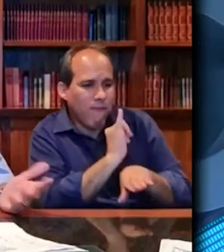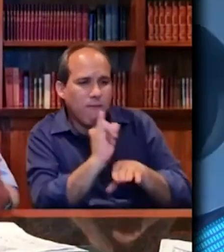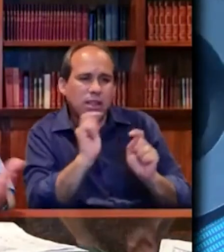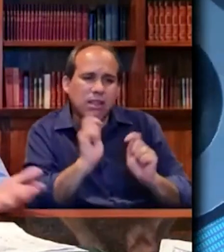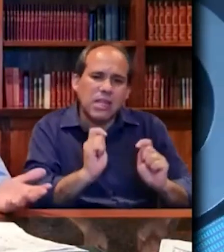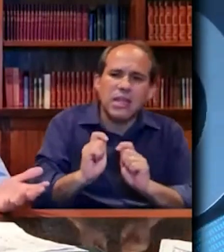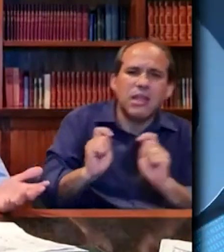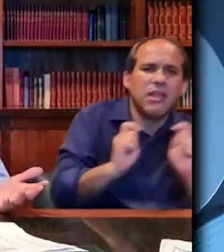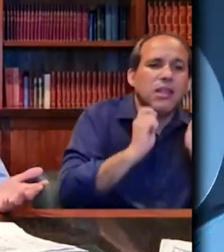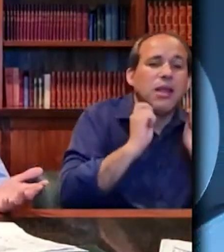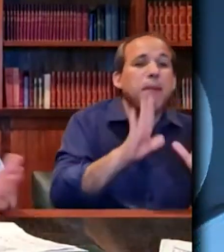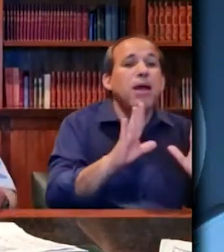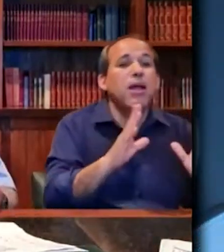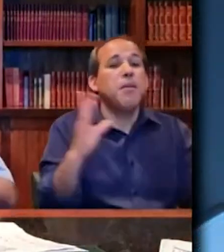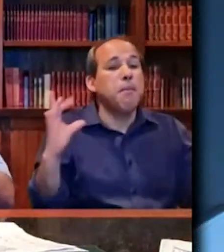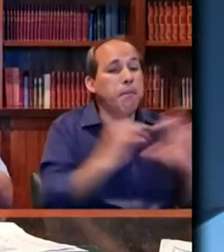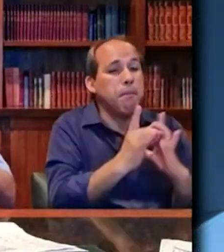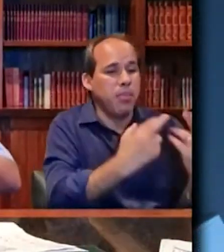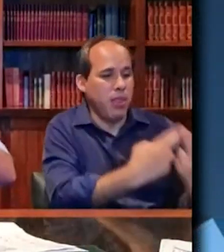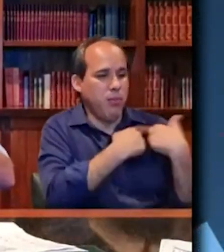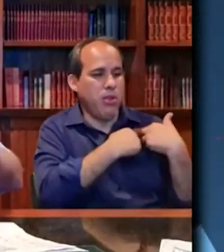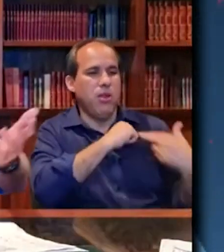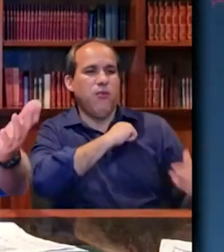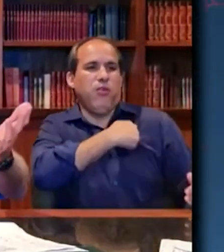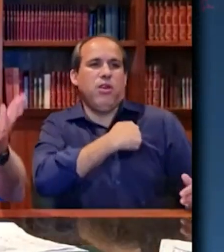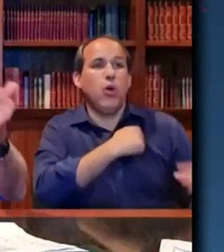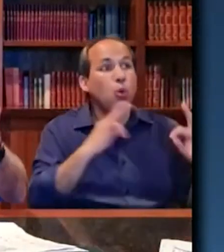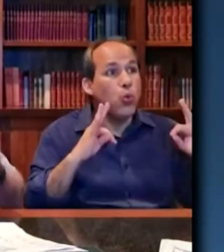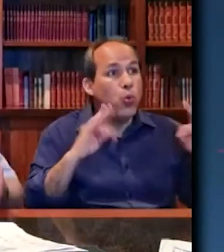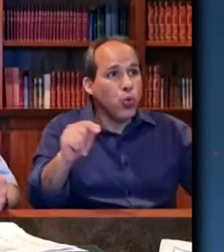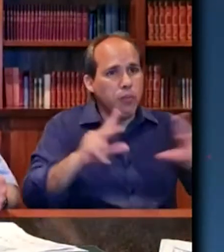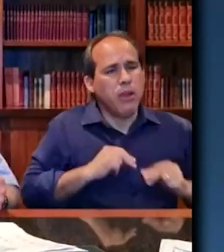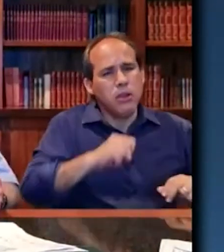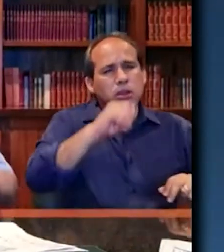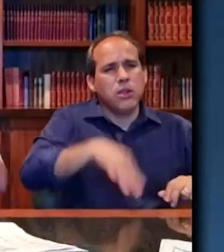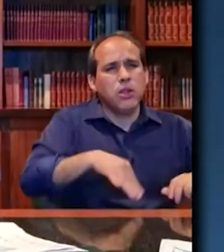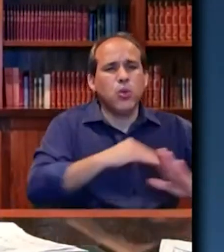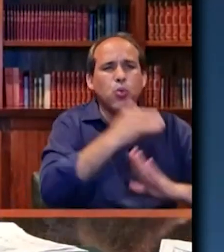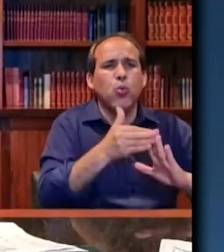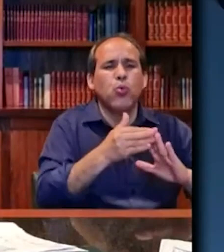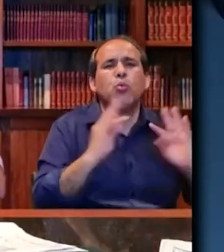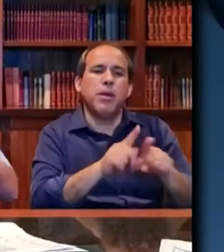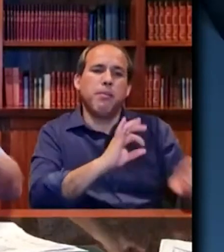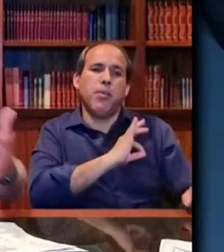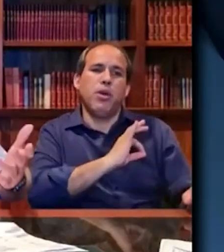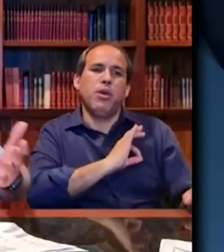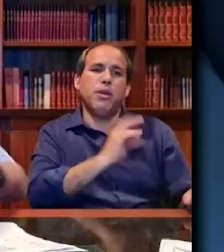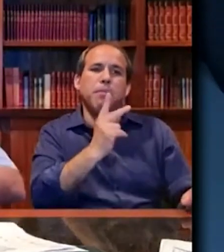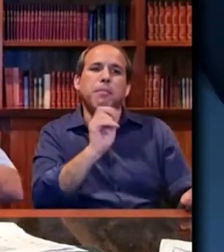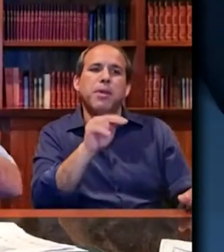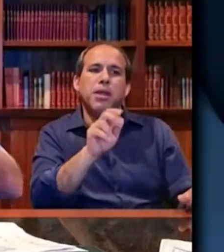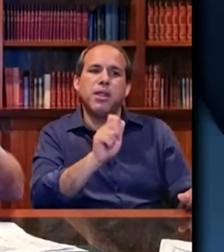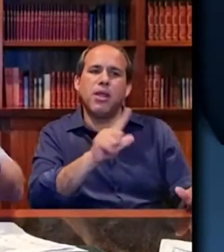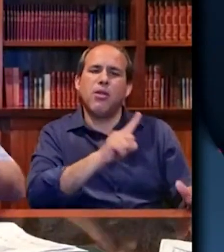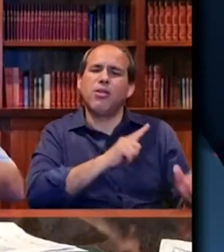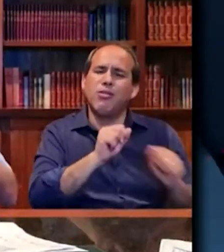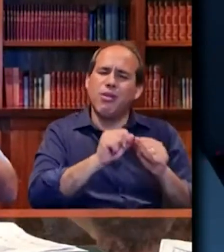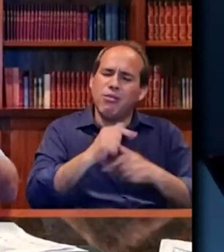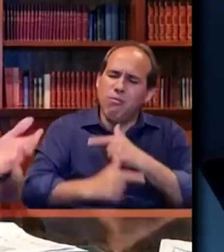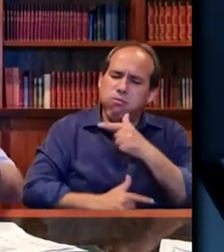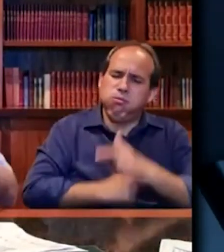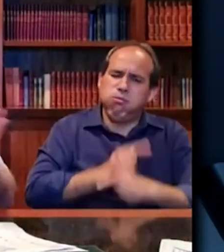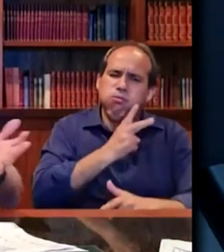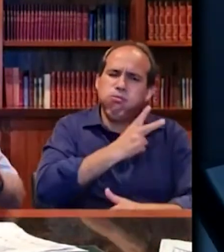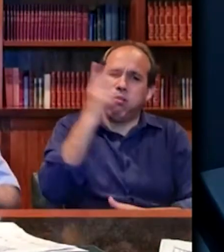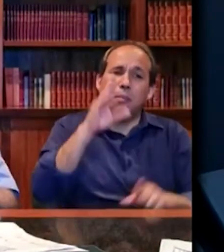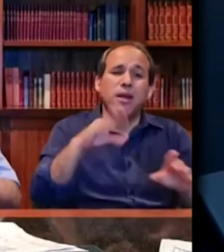converso com muita gente que vota no Bolsonaro, que vai votar no Bolsonaro para